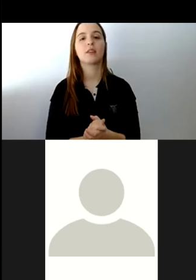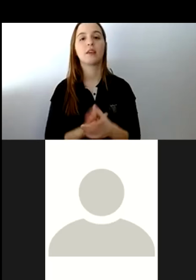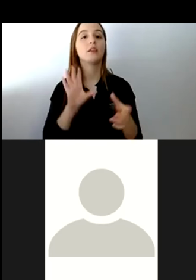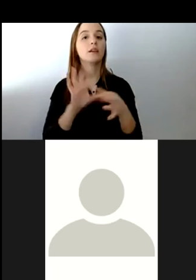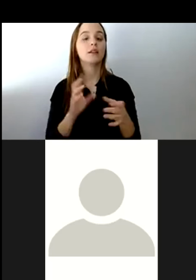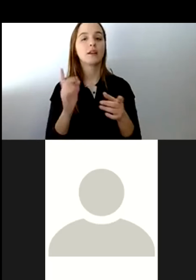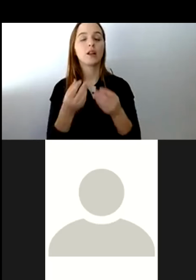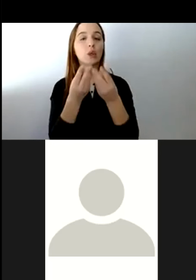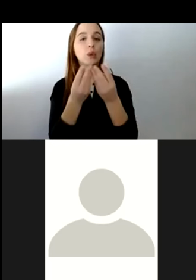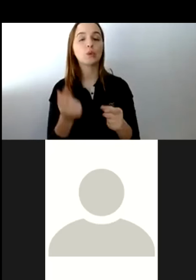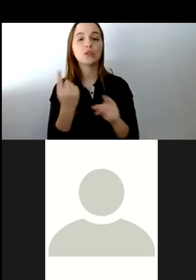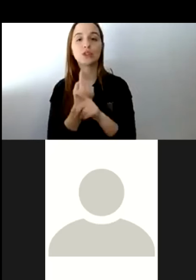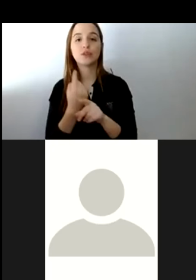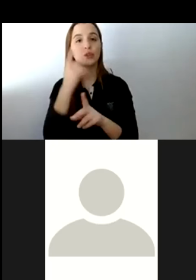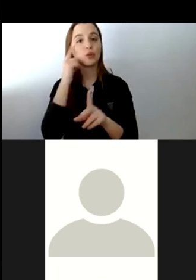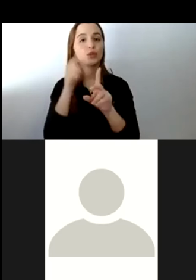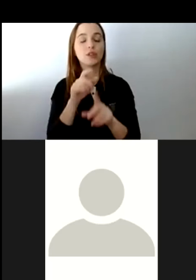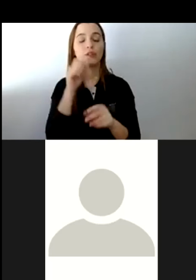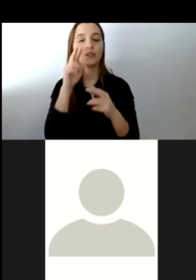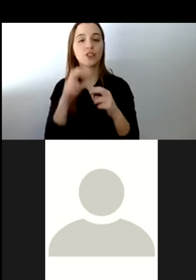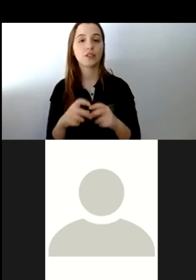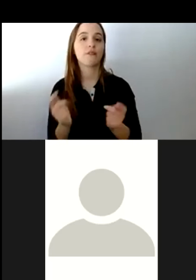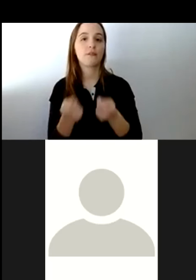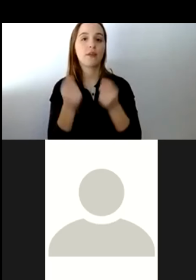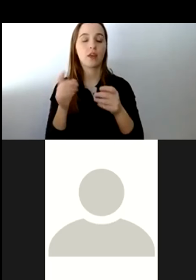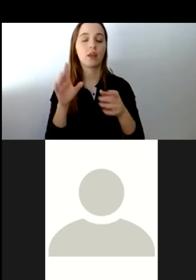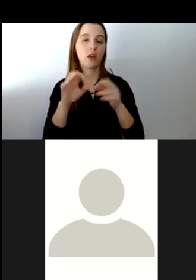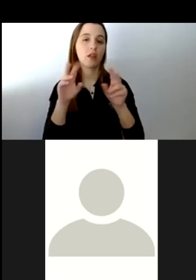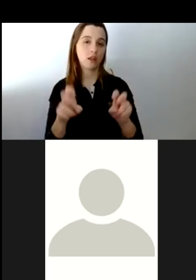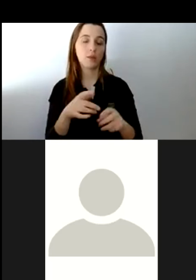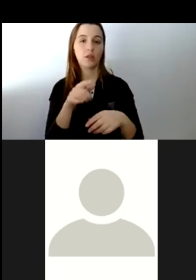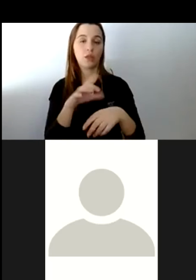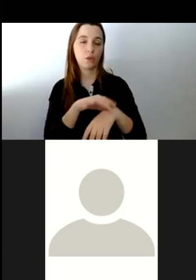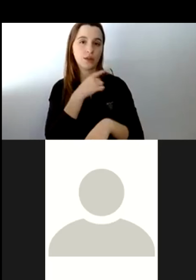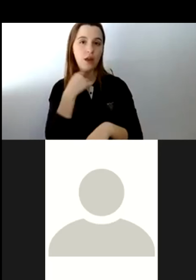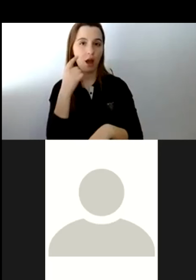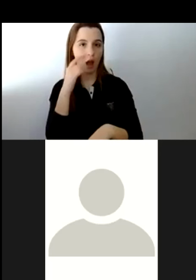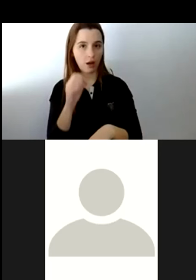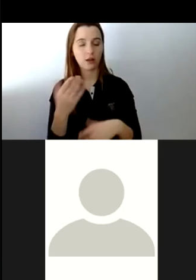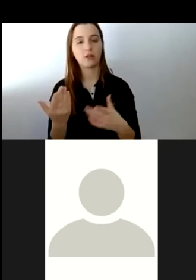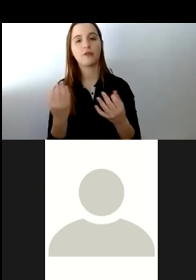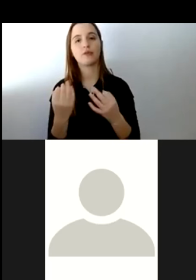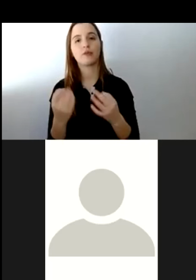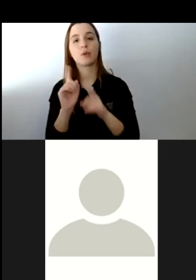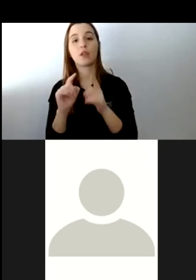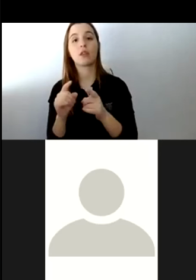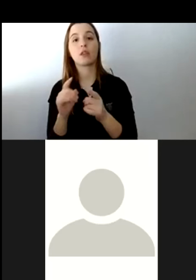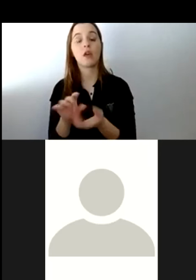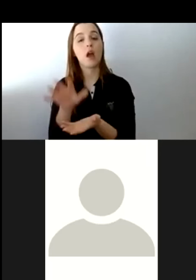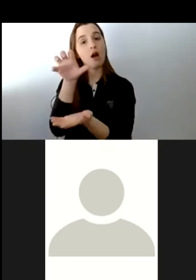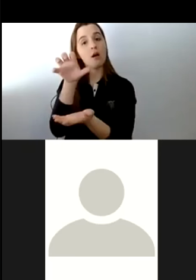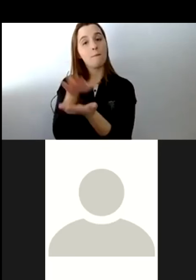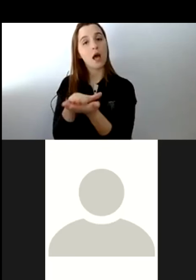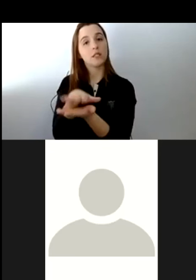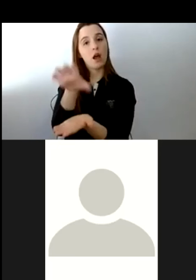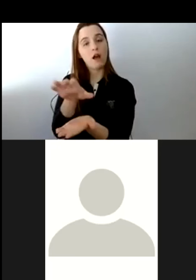relacionado com recursos e serviços para promover a investigação em doenças raras, foi questionada a existência de repositórios de dados e ferramentas